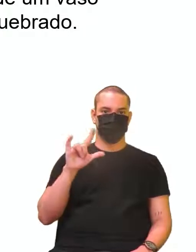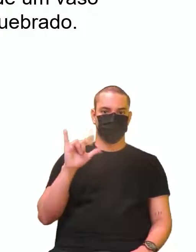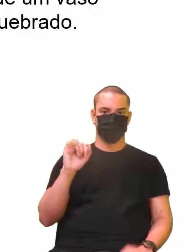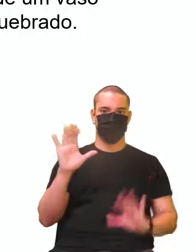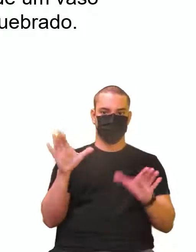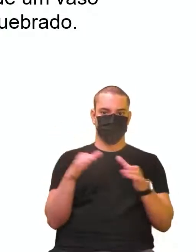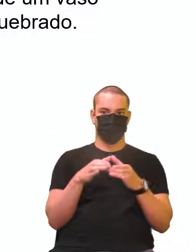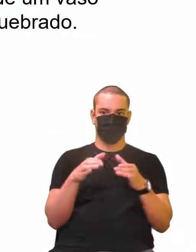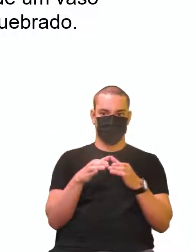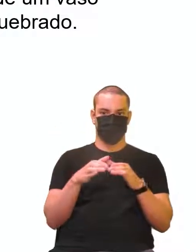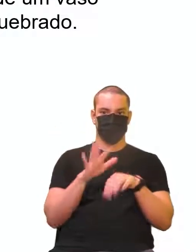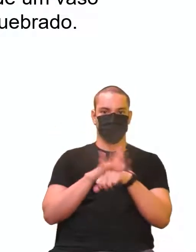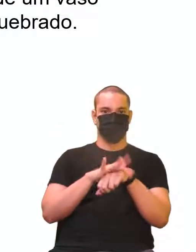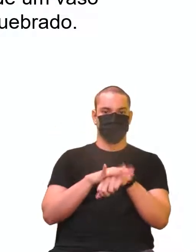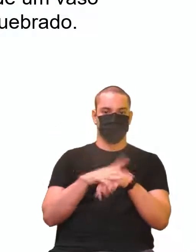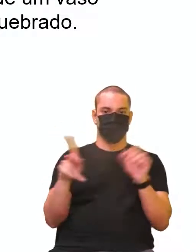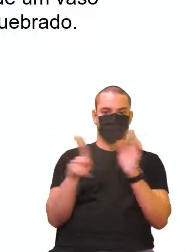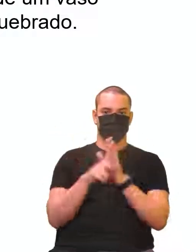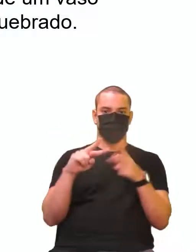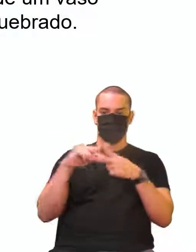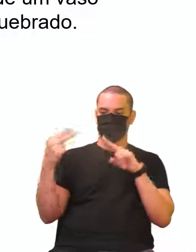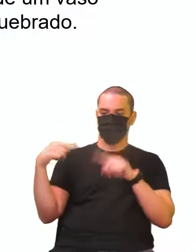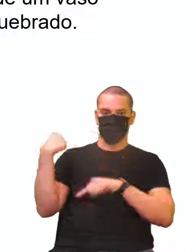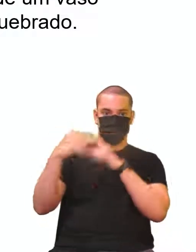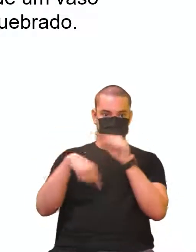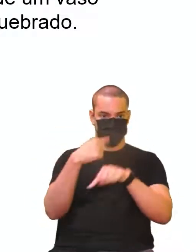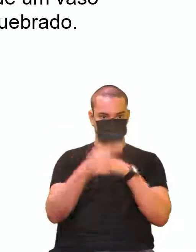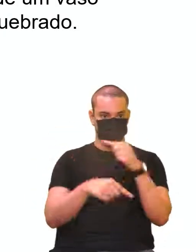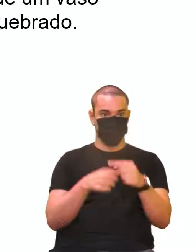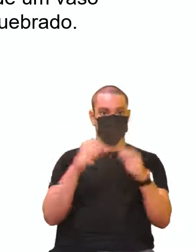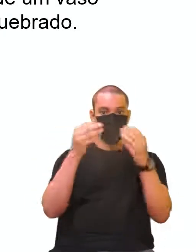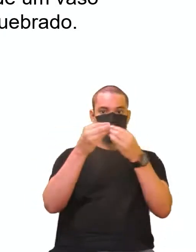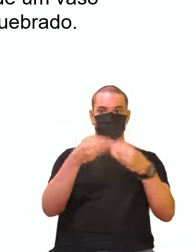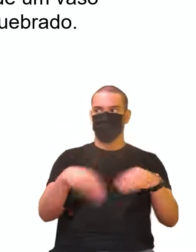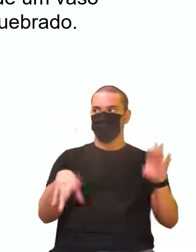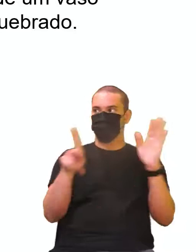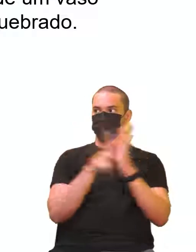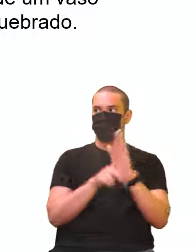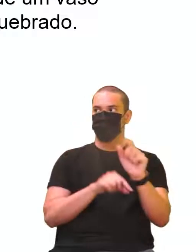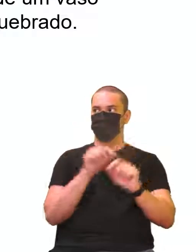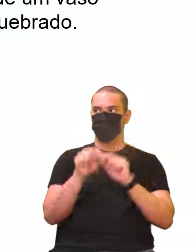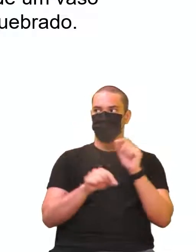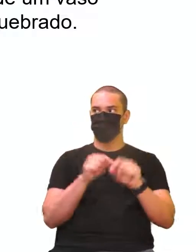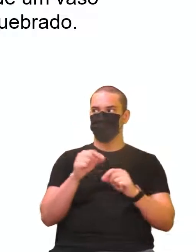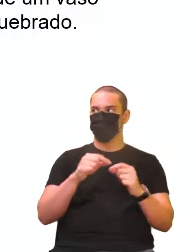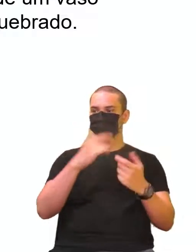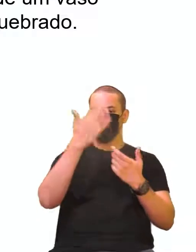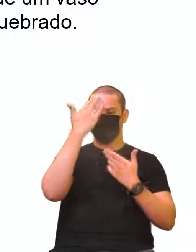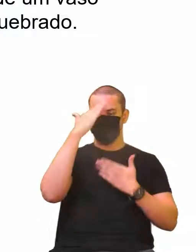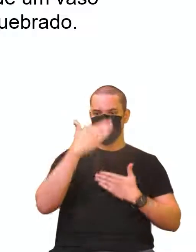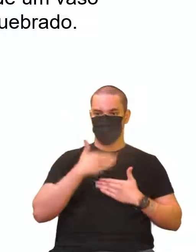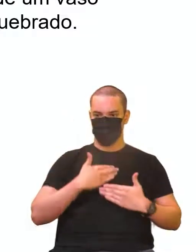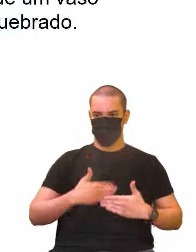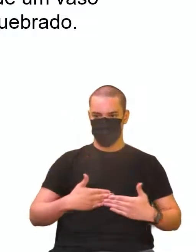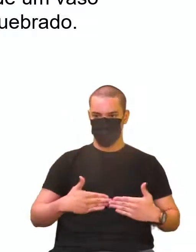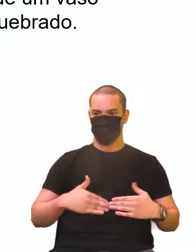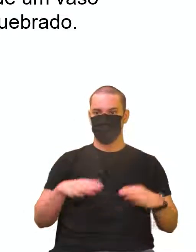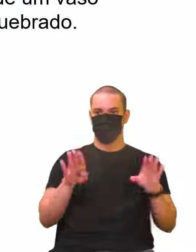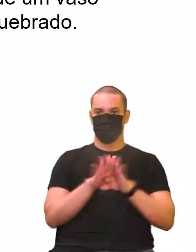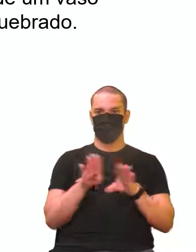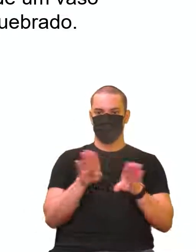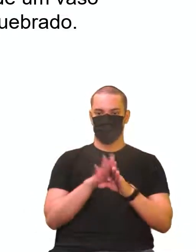grupo de doenças genéticas hereditárias que prejudicam a capacidade do corpo em controlar a